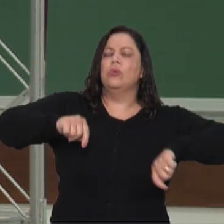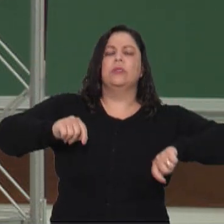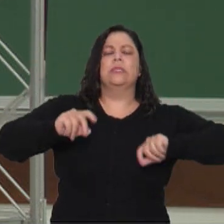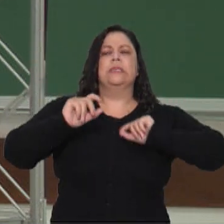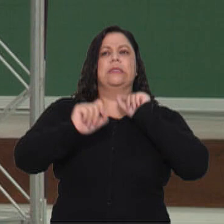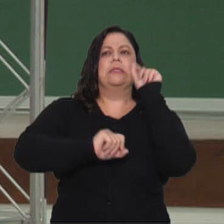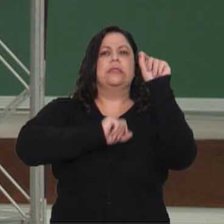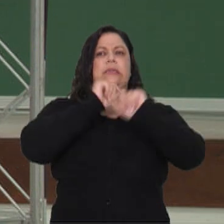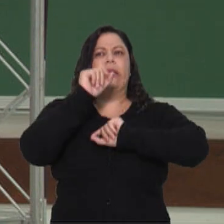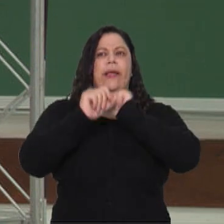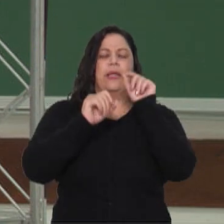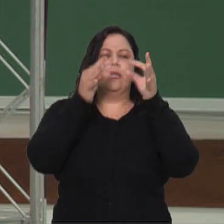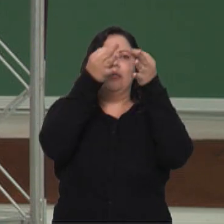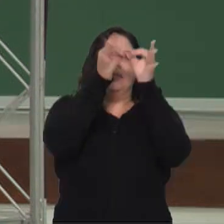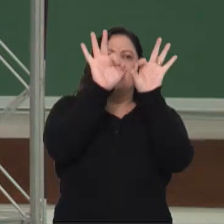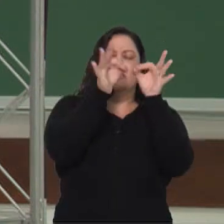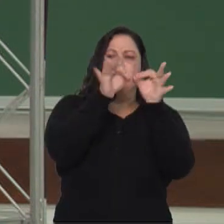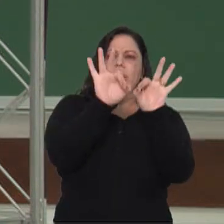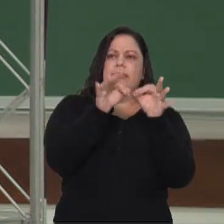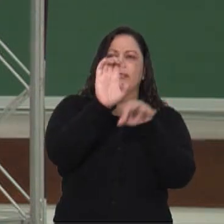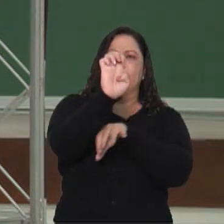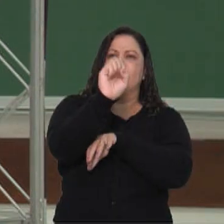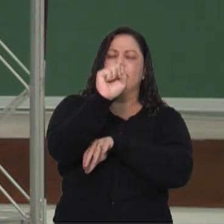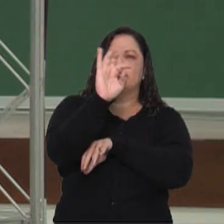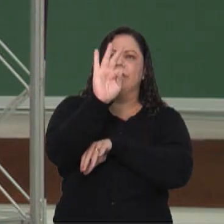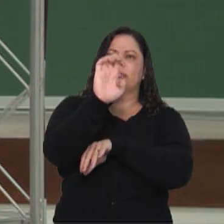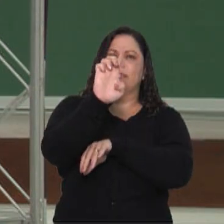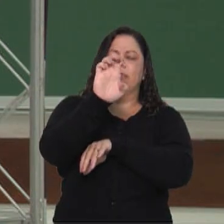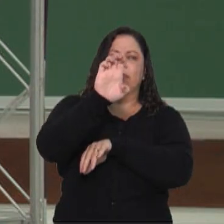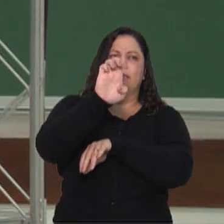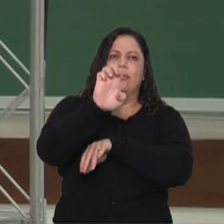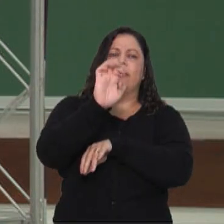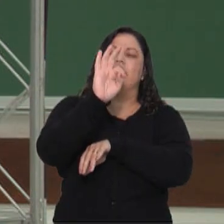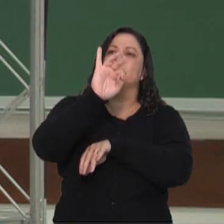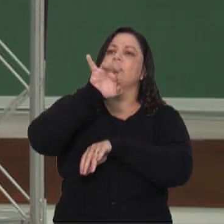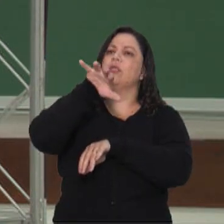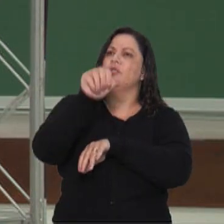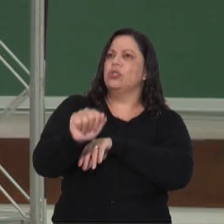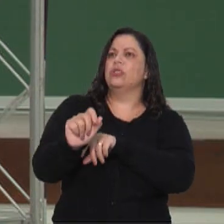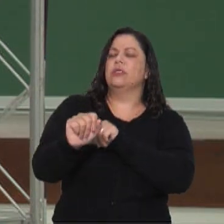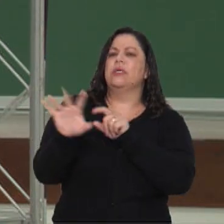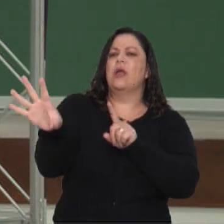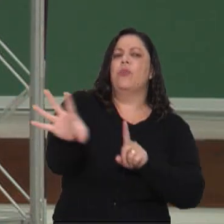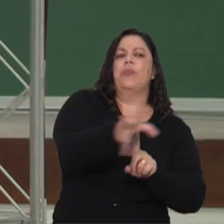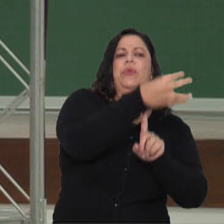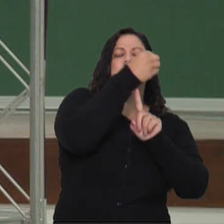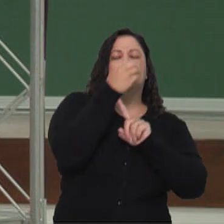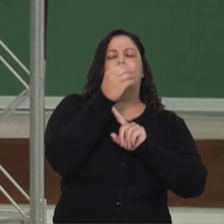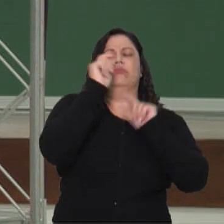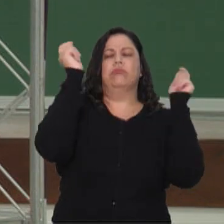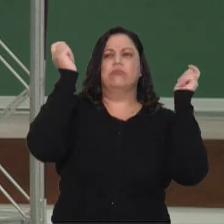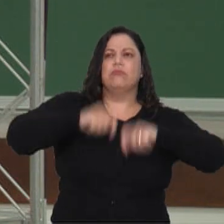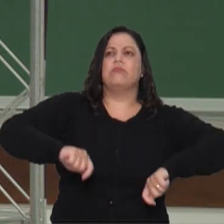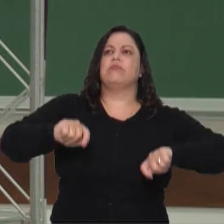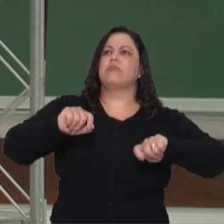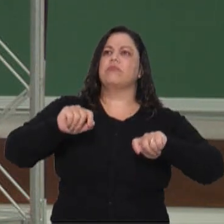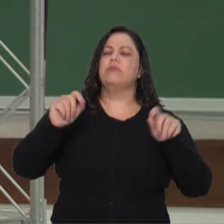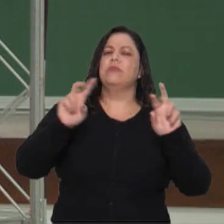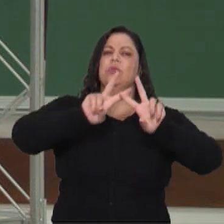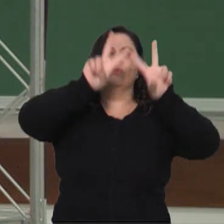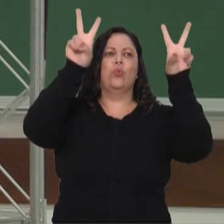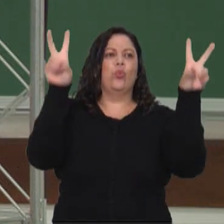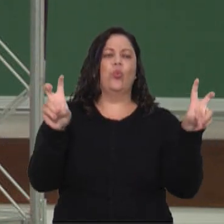hoje de estética ou filosofia da arte. Ou, pelo menos, tornando a arte um